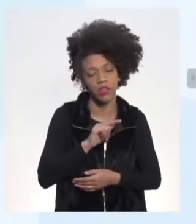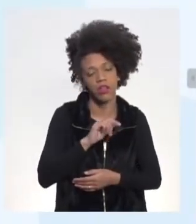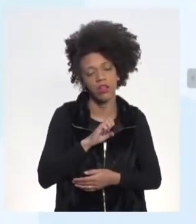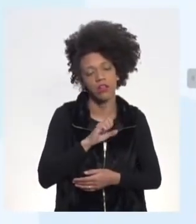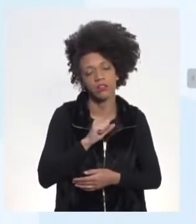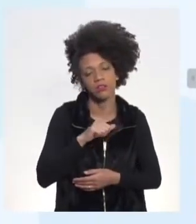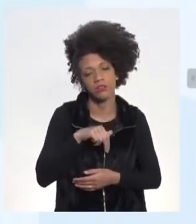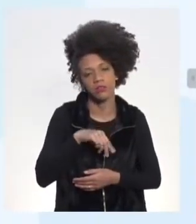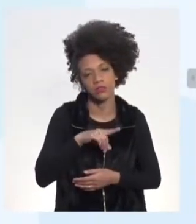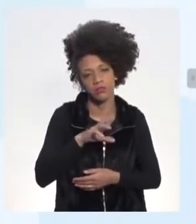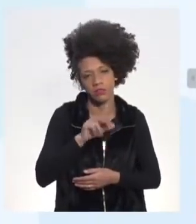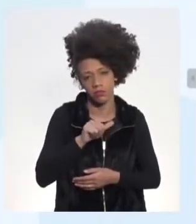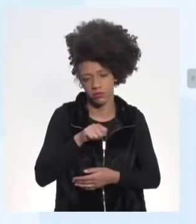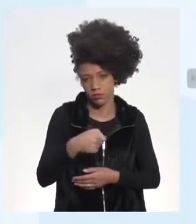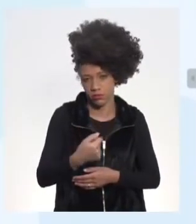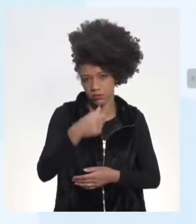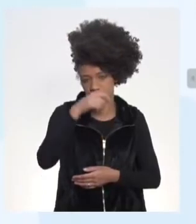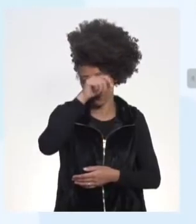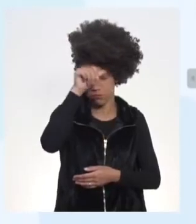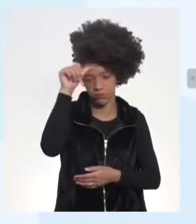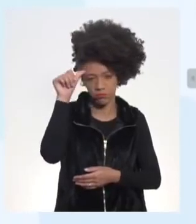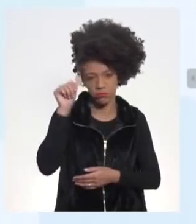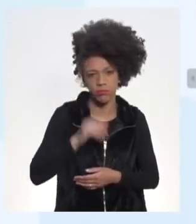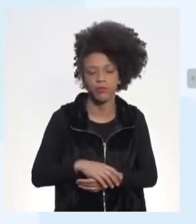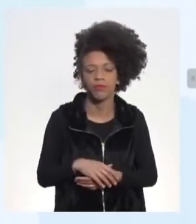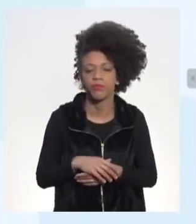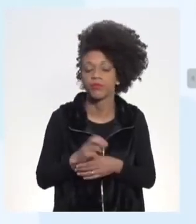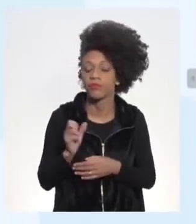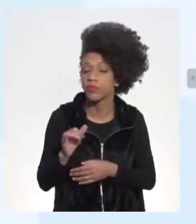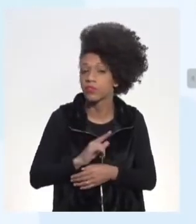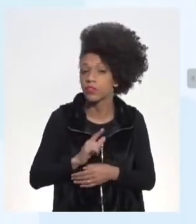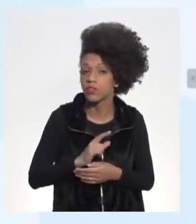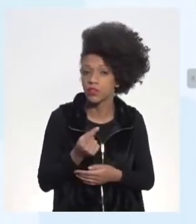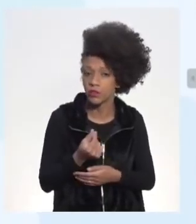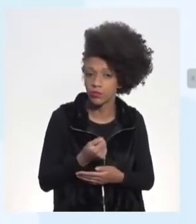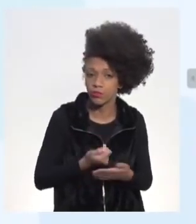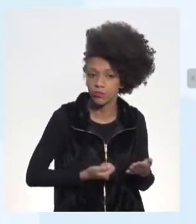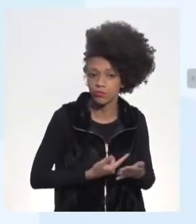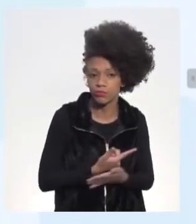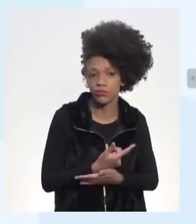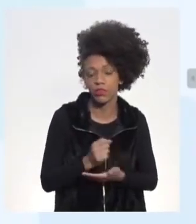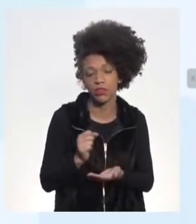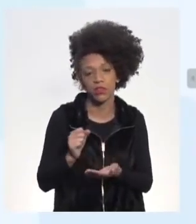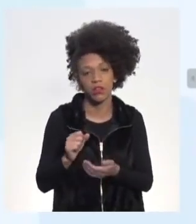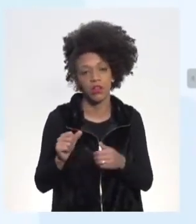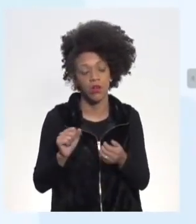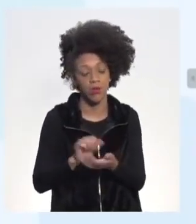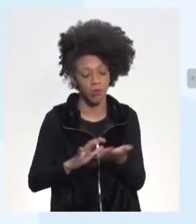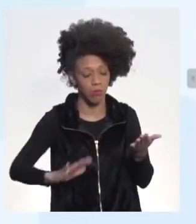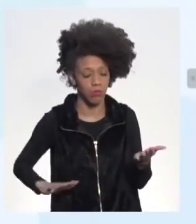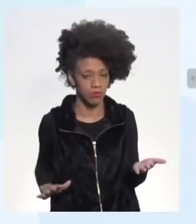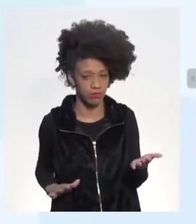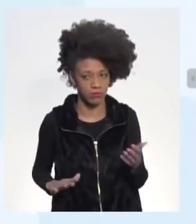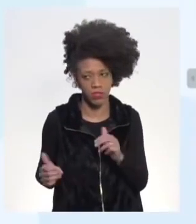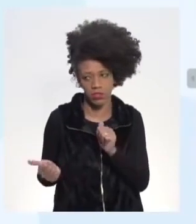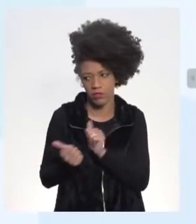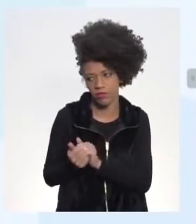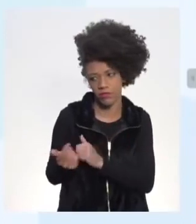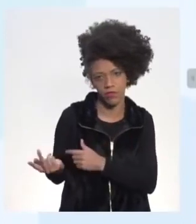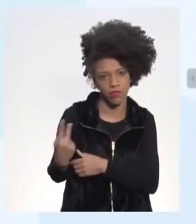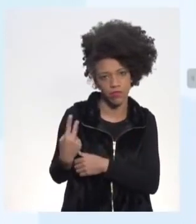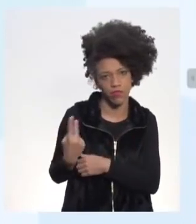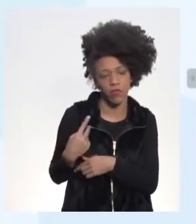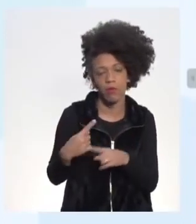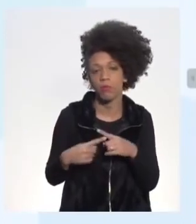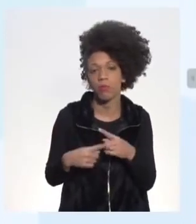tenho dinheiro para pagar à vista, eu vou pagar no boleto bancário. E acredito que o Jonas vai junto comigo nessa, porque o